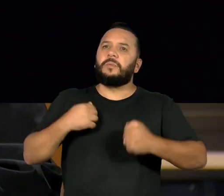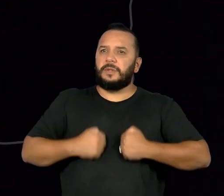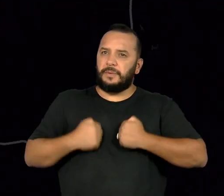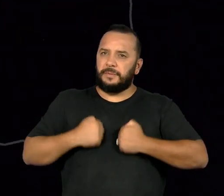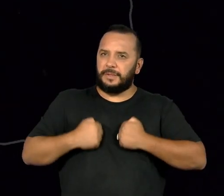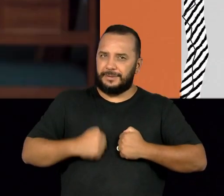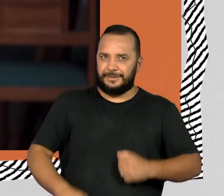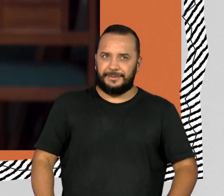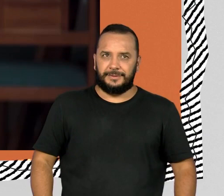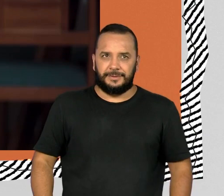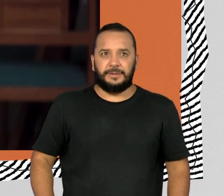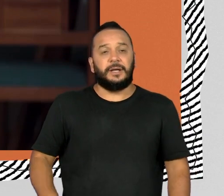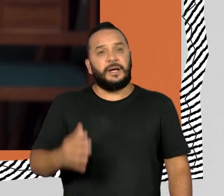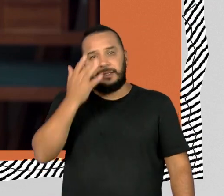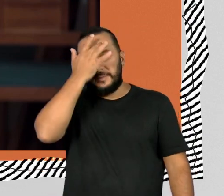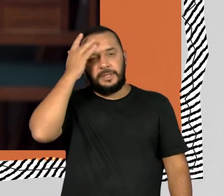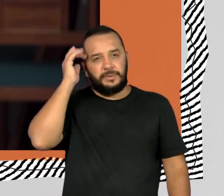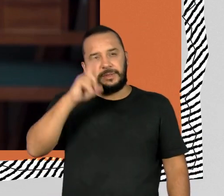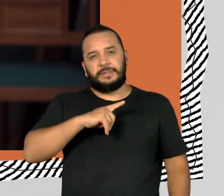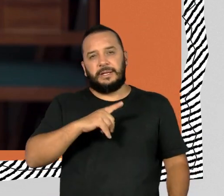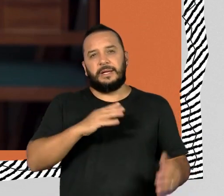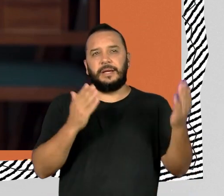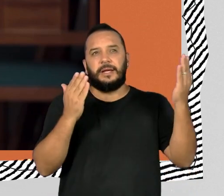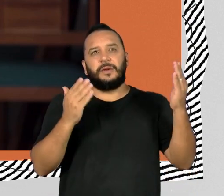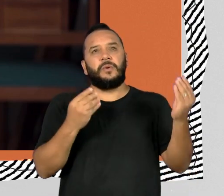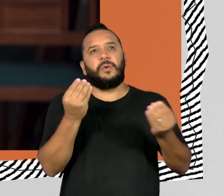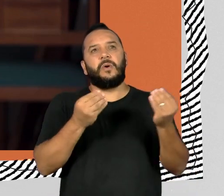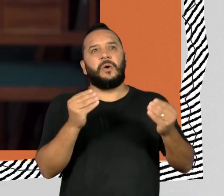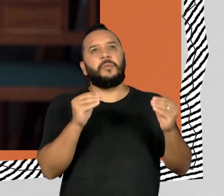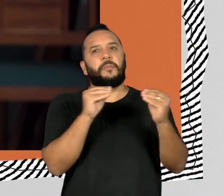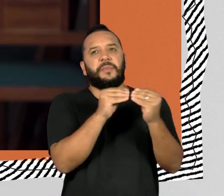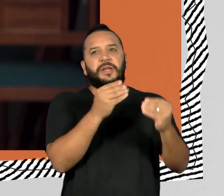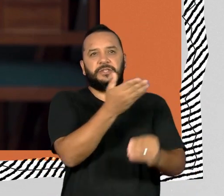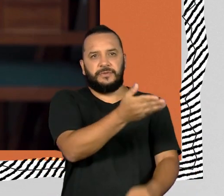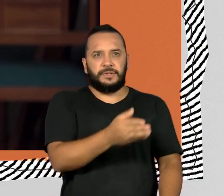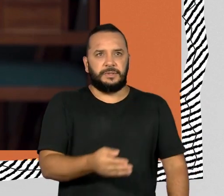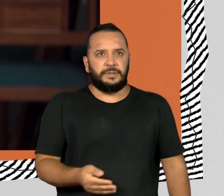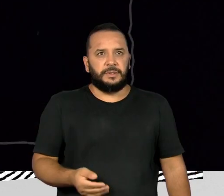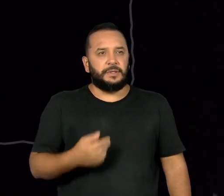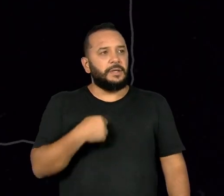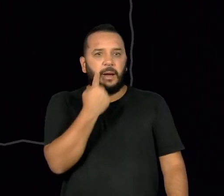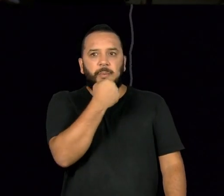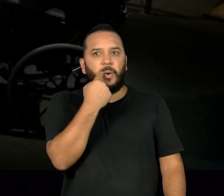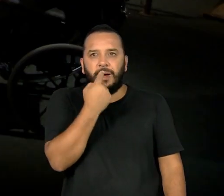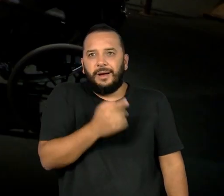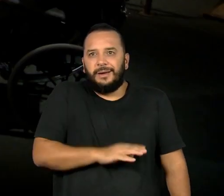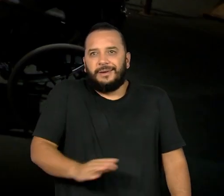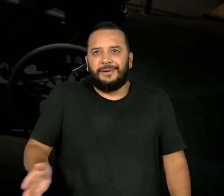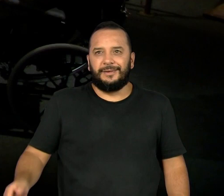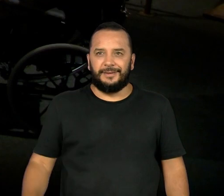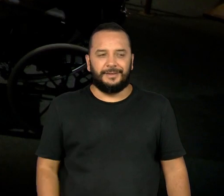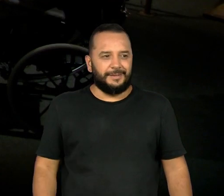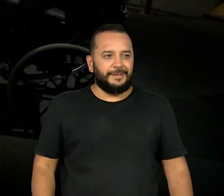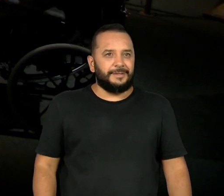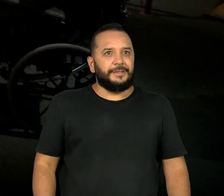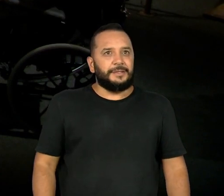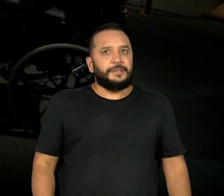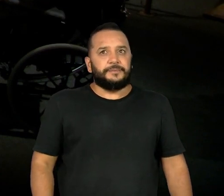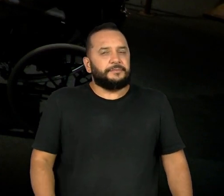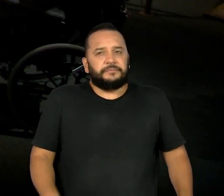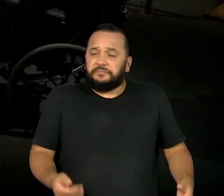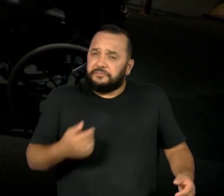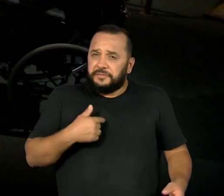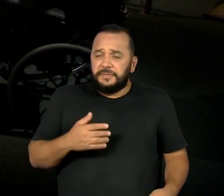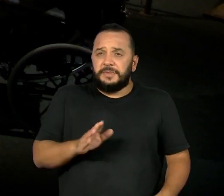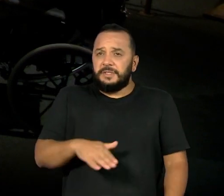banho? As pessoas têm muito receio de, como é que beija você? Gente, cala a boca. Como que você toma banho? Não tem rodeio, já